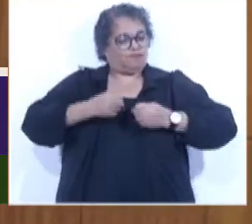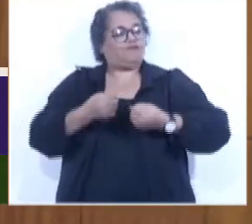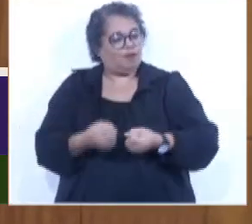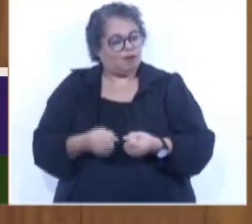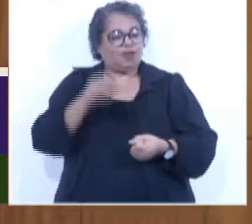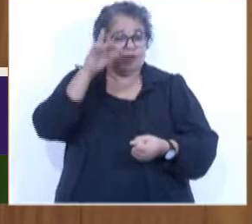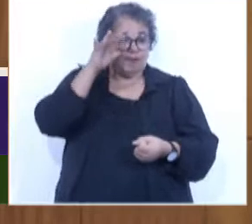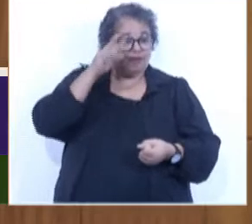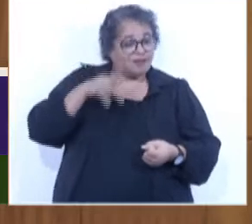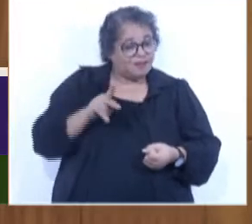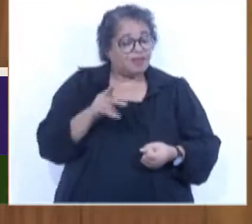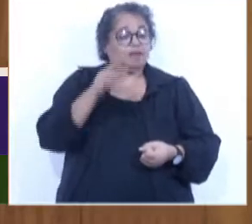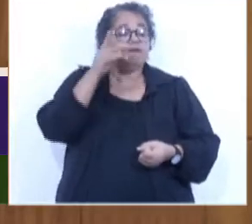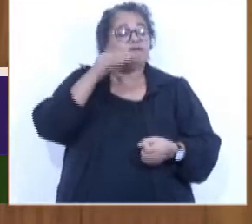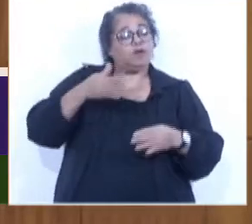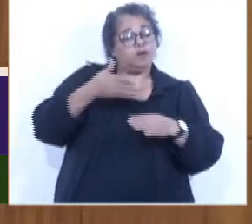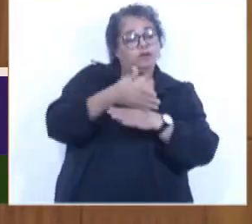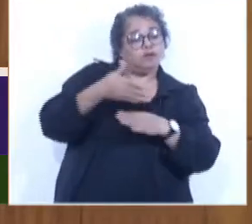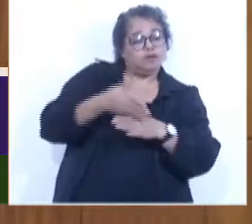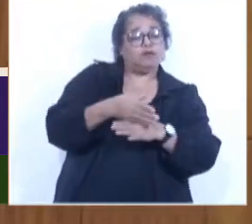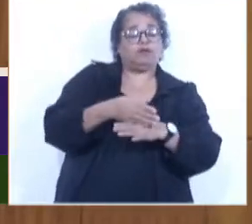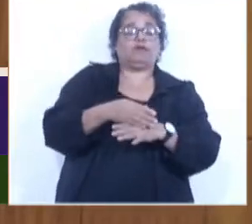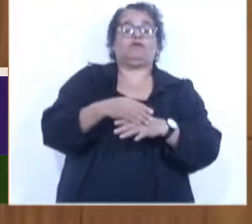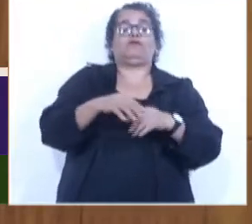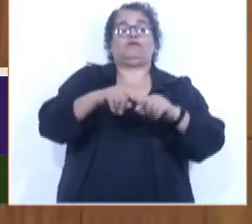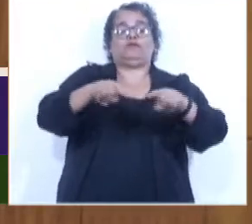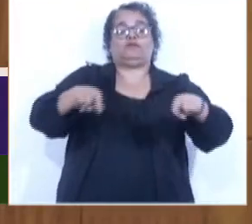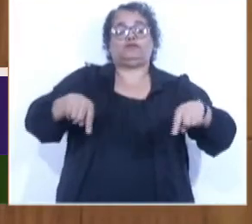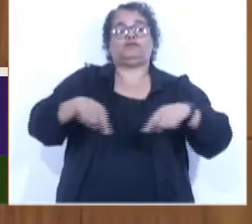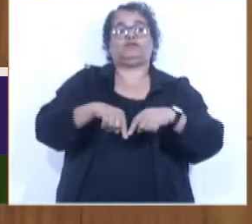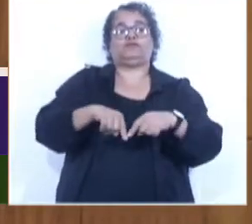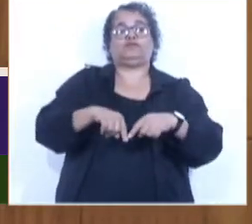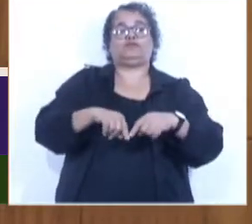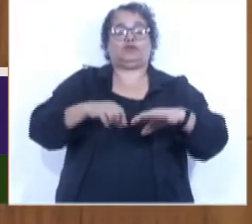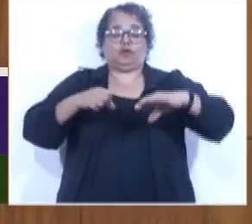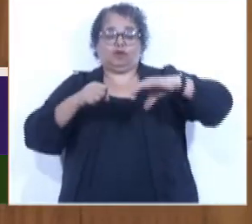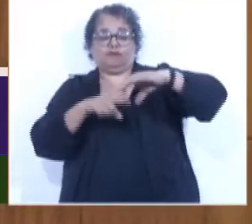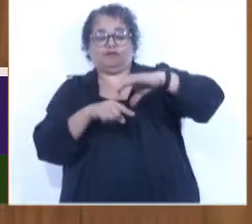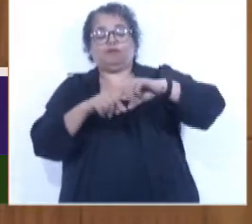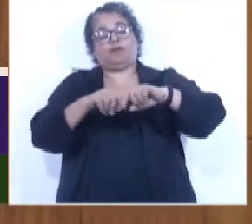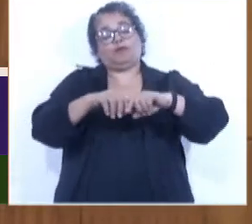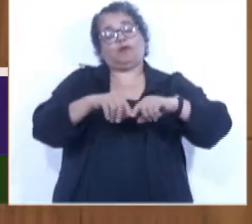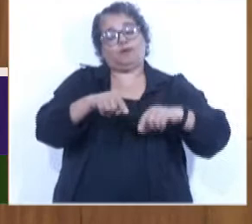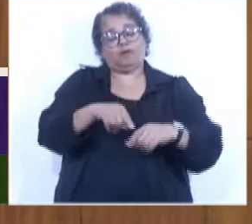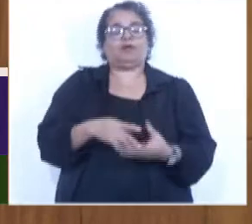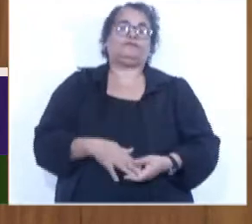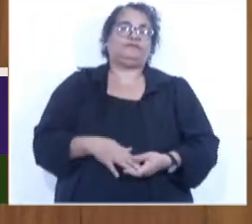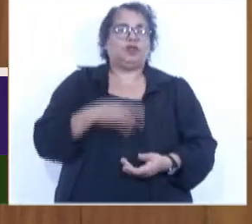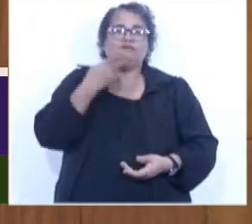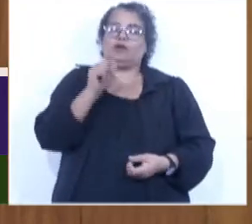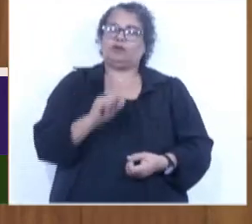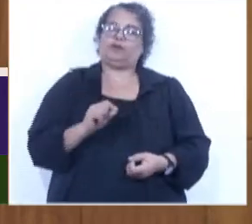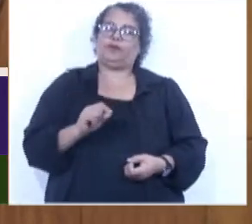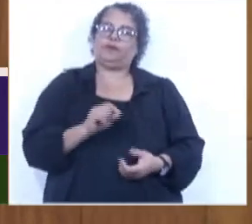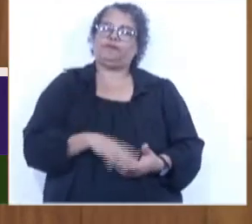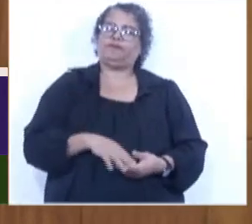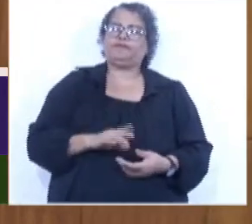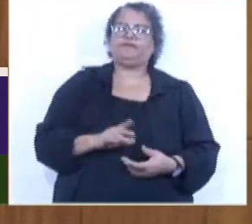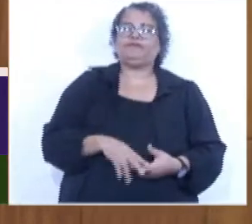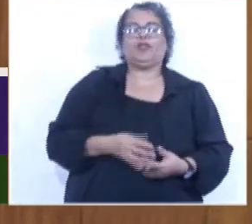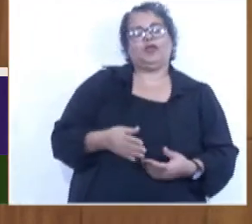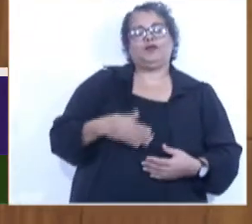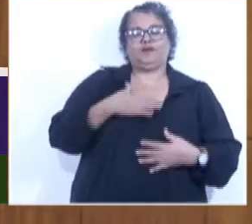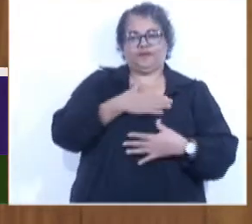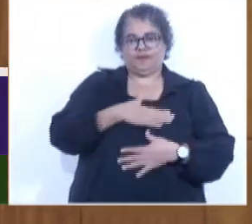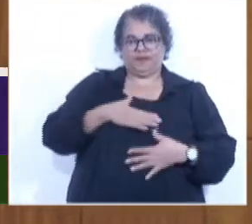tô sempre nos jogos lá de futsal do praia e senhor presidente eu eu fico assim muito feliz